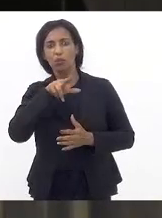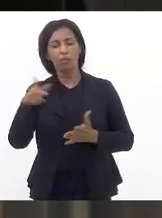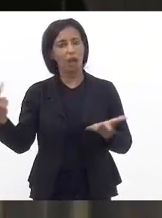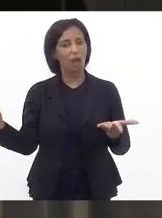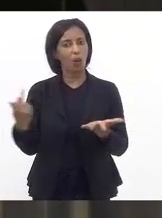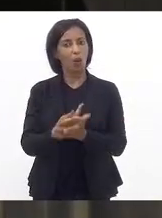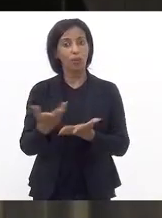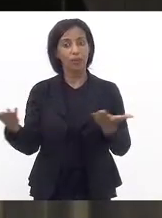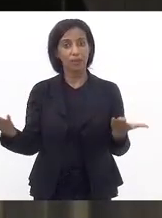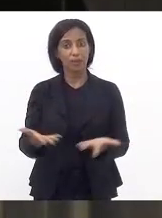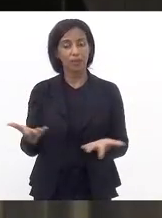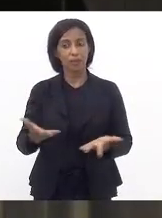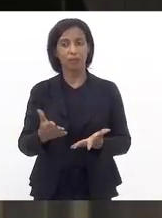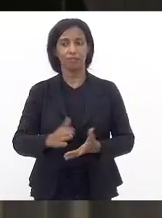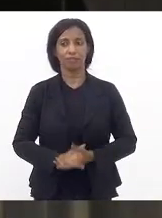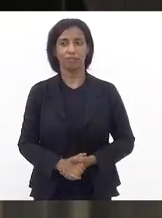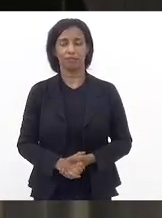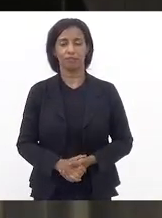acontecendo agora